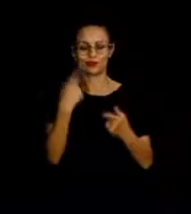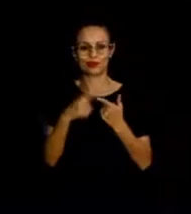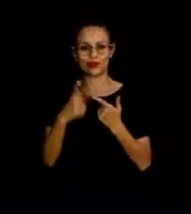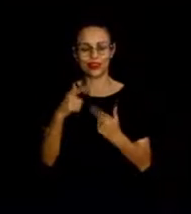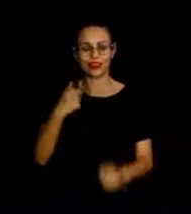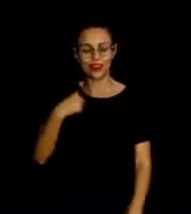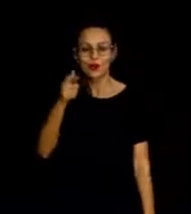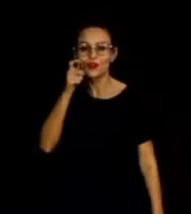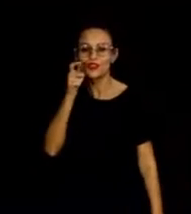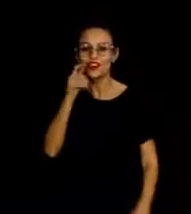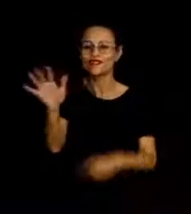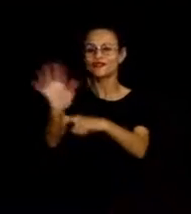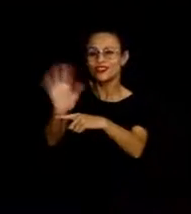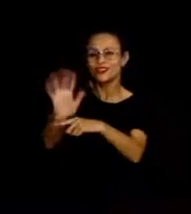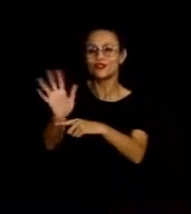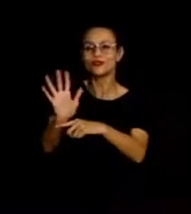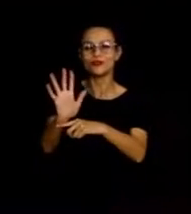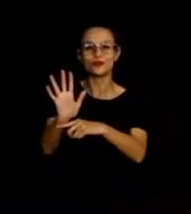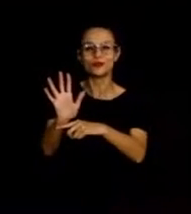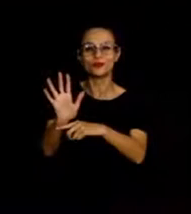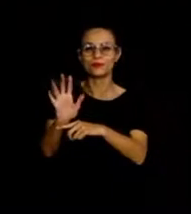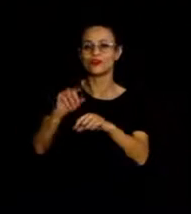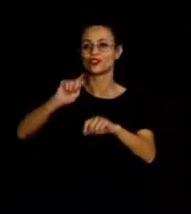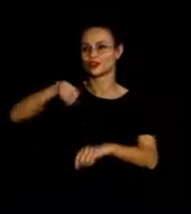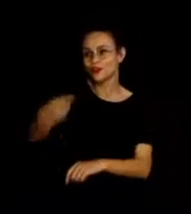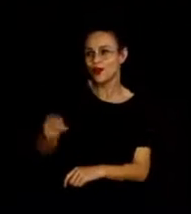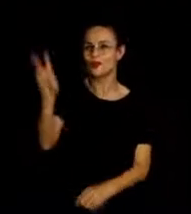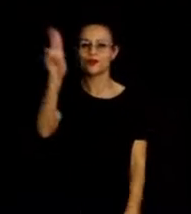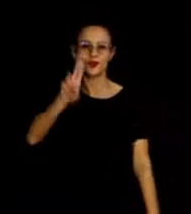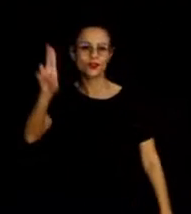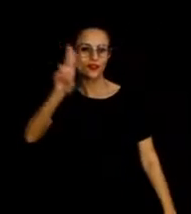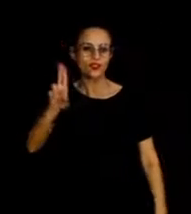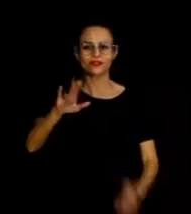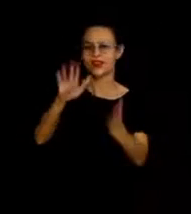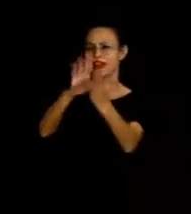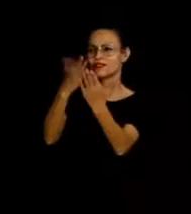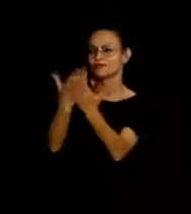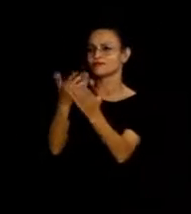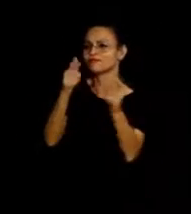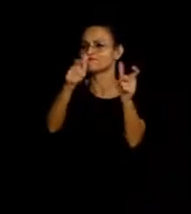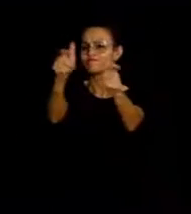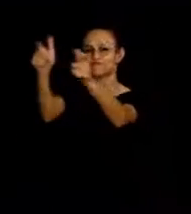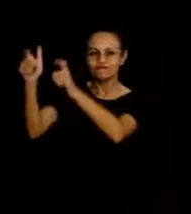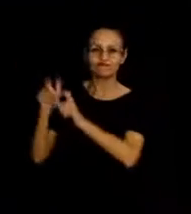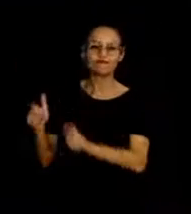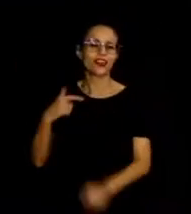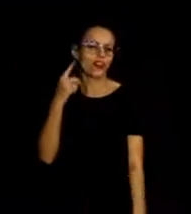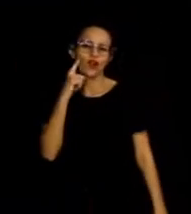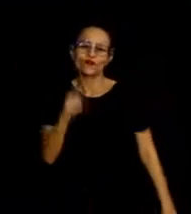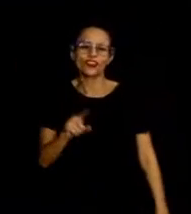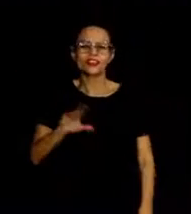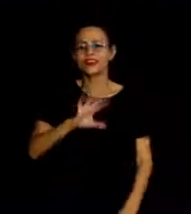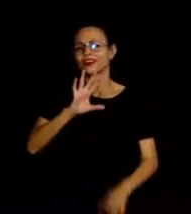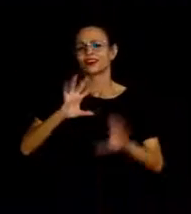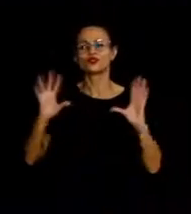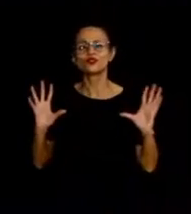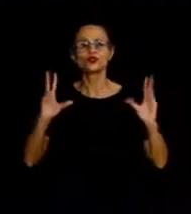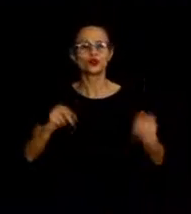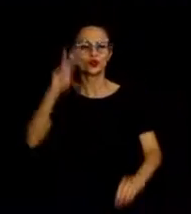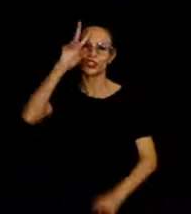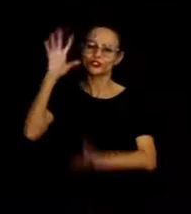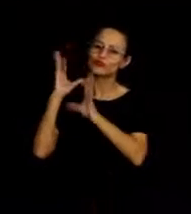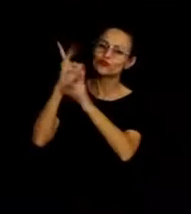assistir aos filmes é de Campus universitários e eu vi a enfim todas as